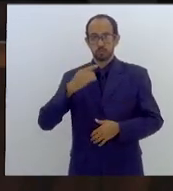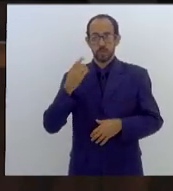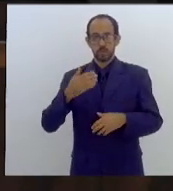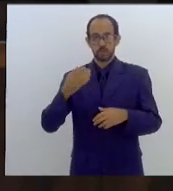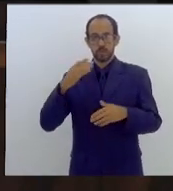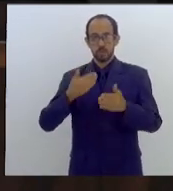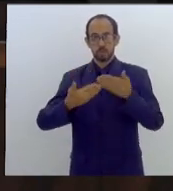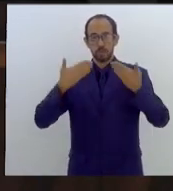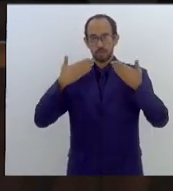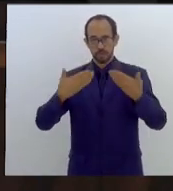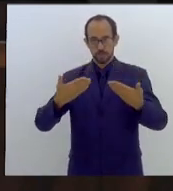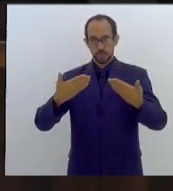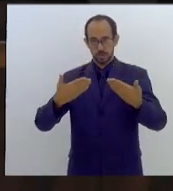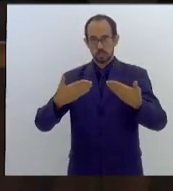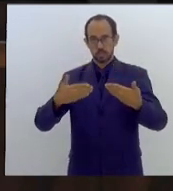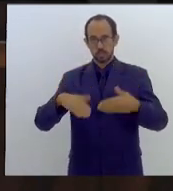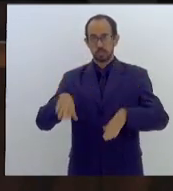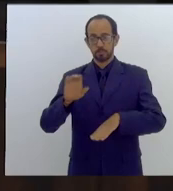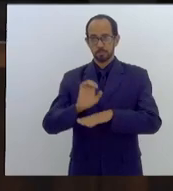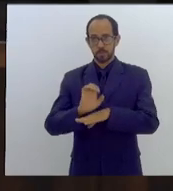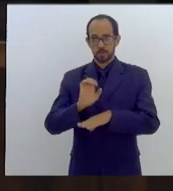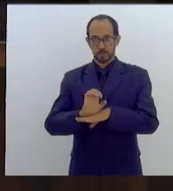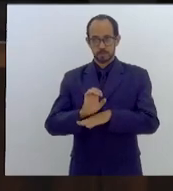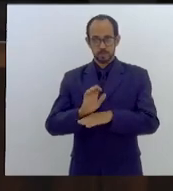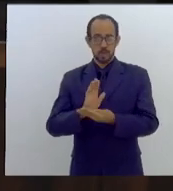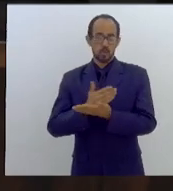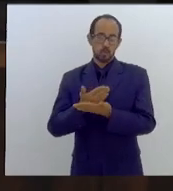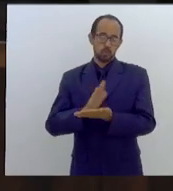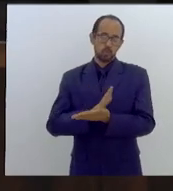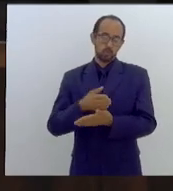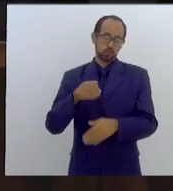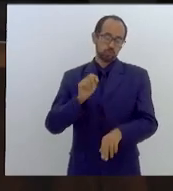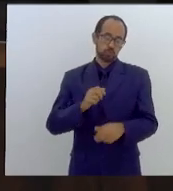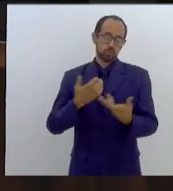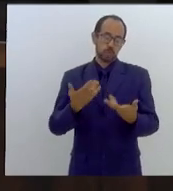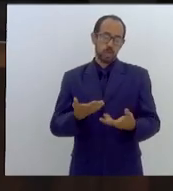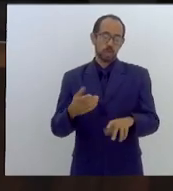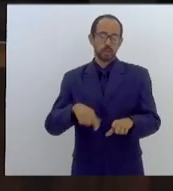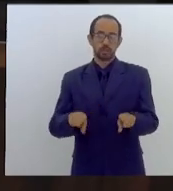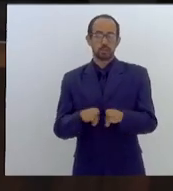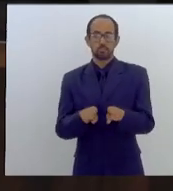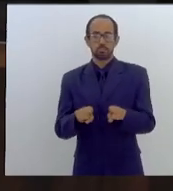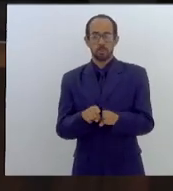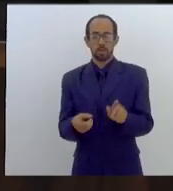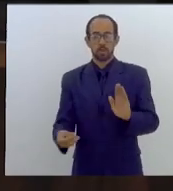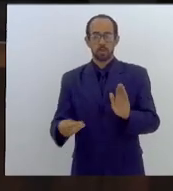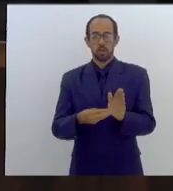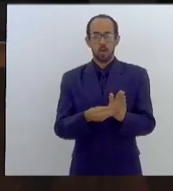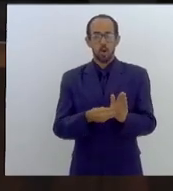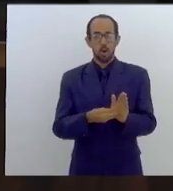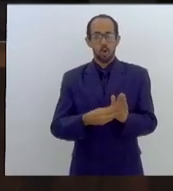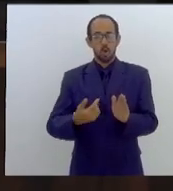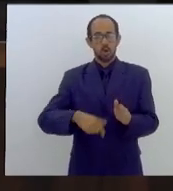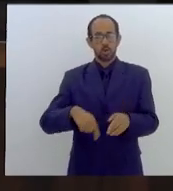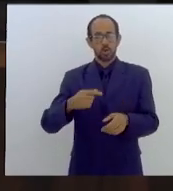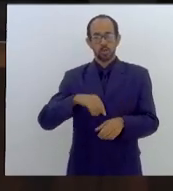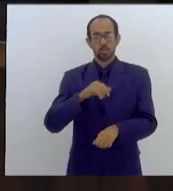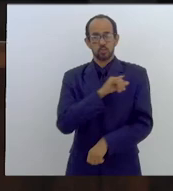apresentaram emendas, tem deputado que está defendendo a inclusão do município do Rio já a partir de 23,